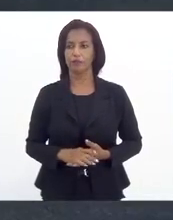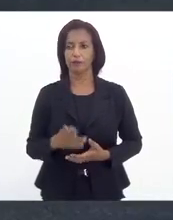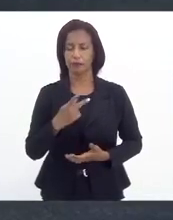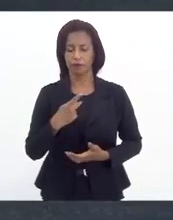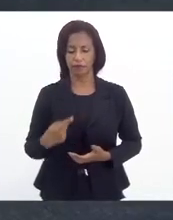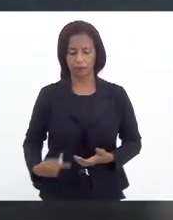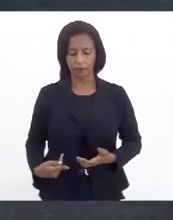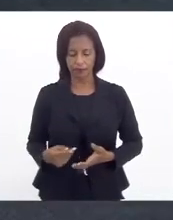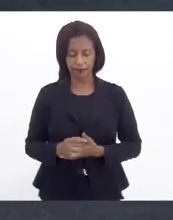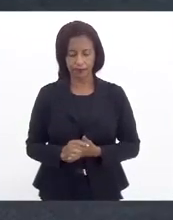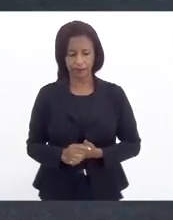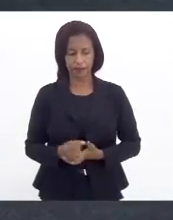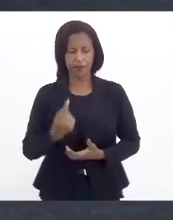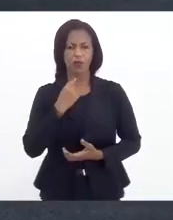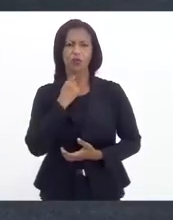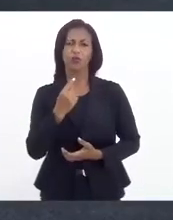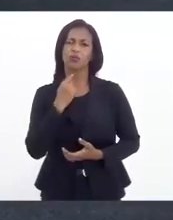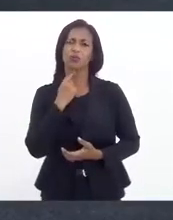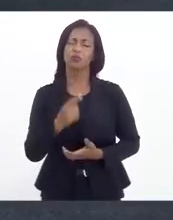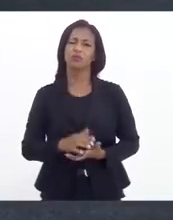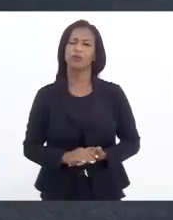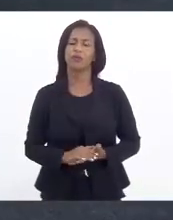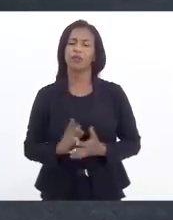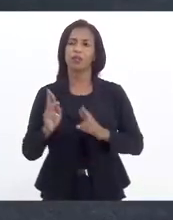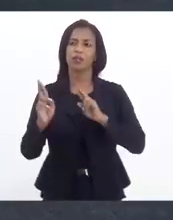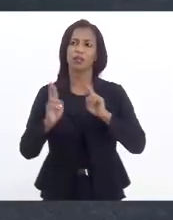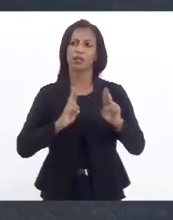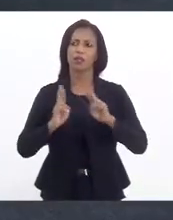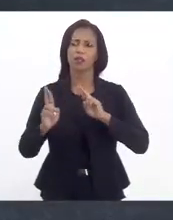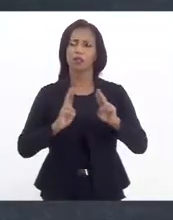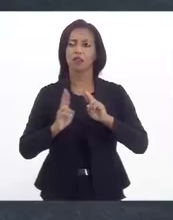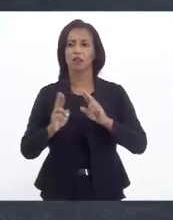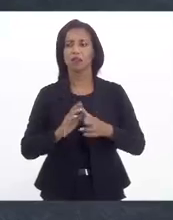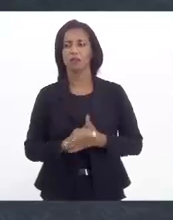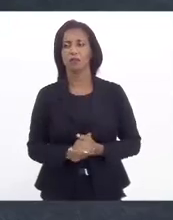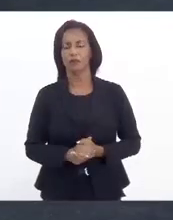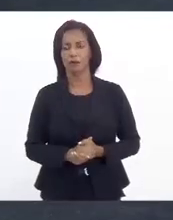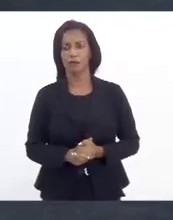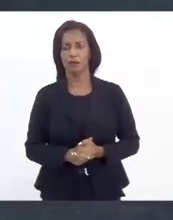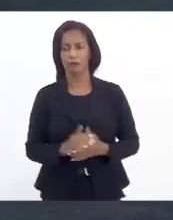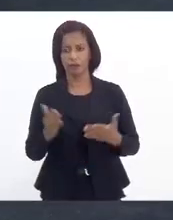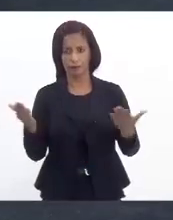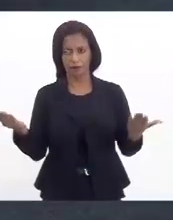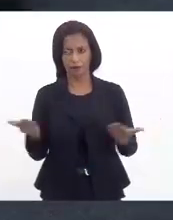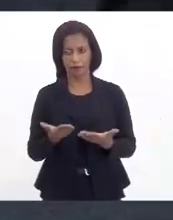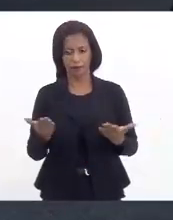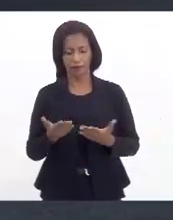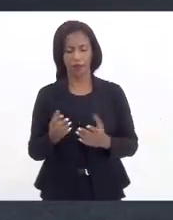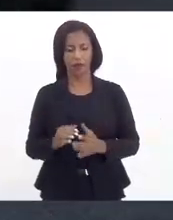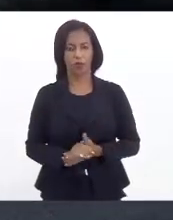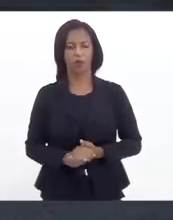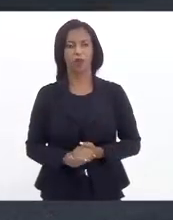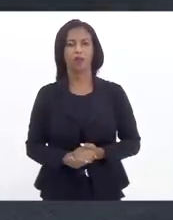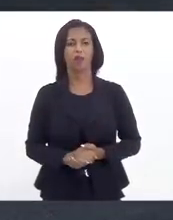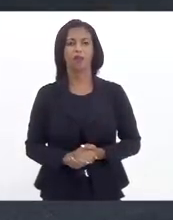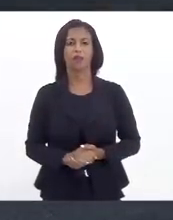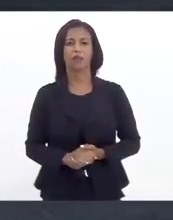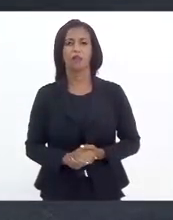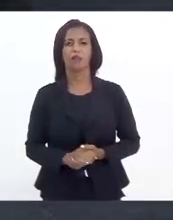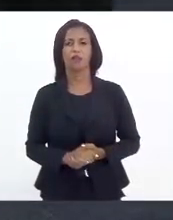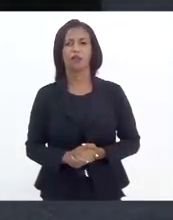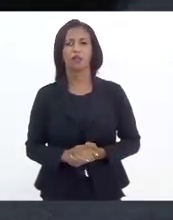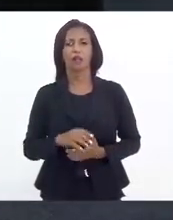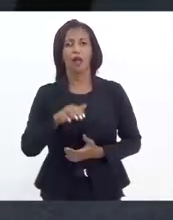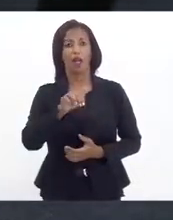Presidente, surgiu uma dúvida em relação agora ao que a gente está discutindo, em relação a essa